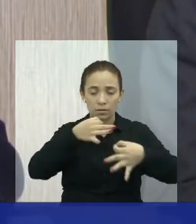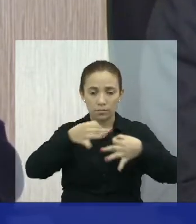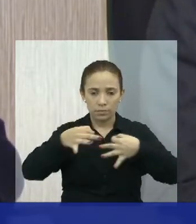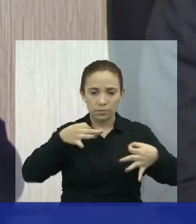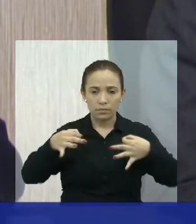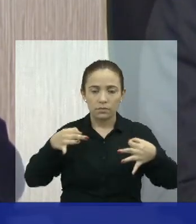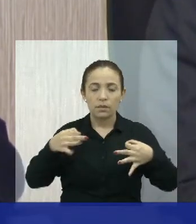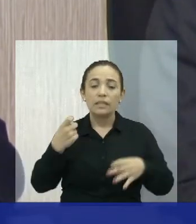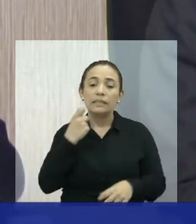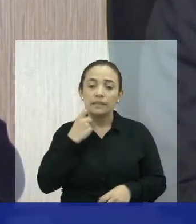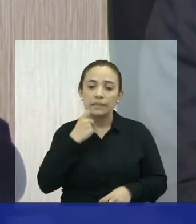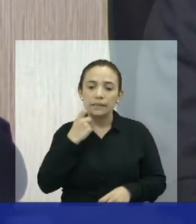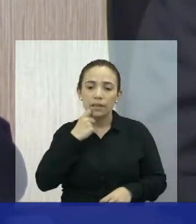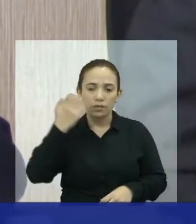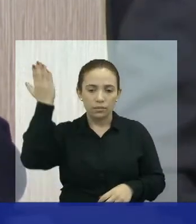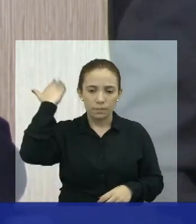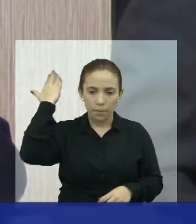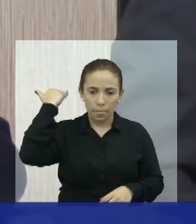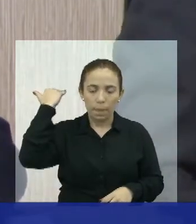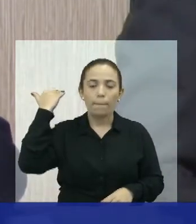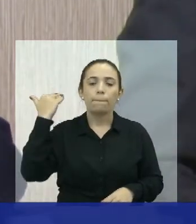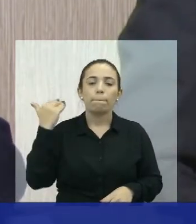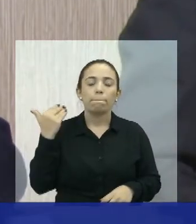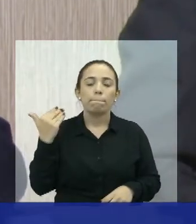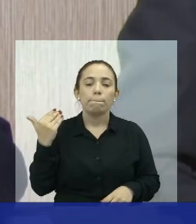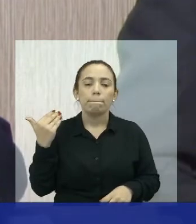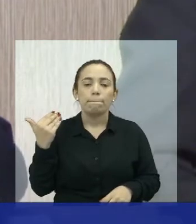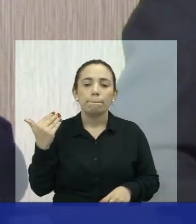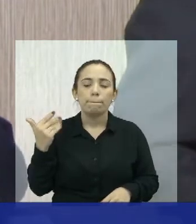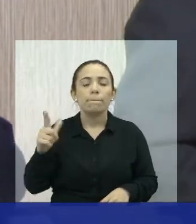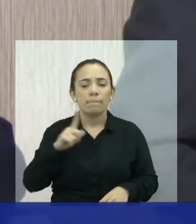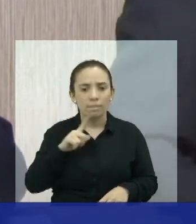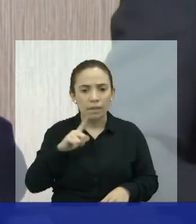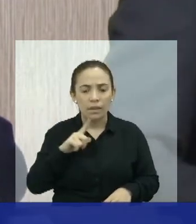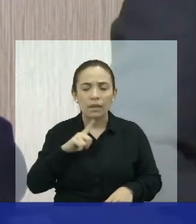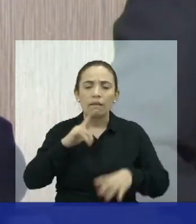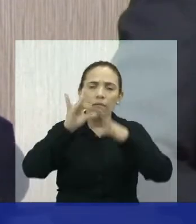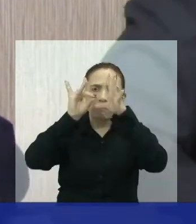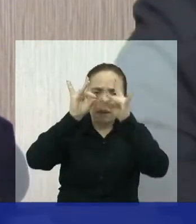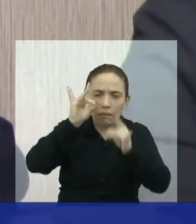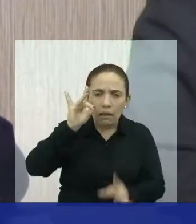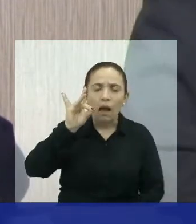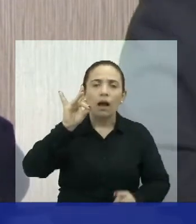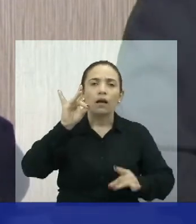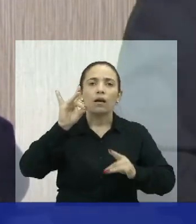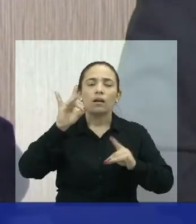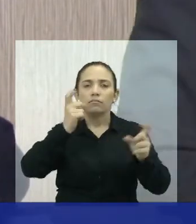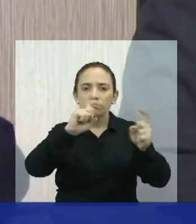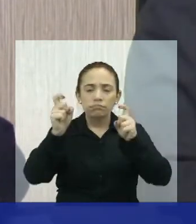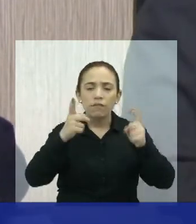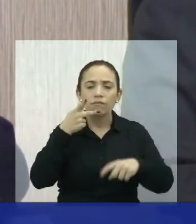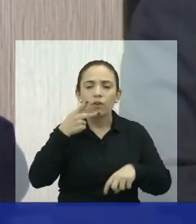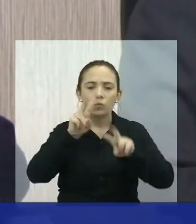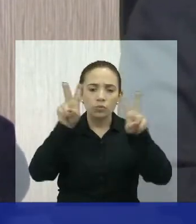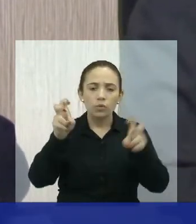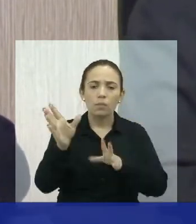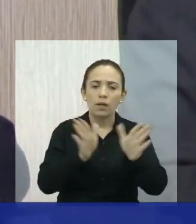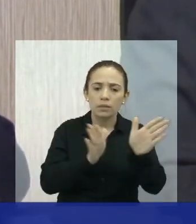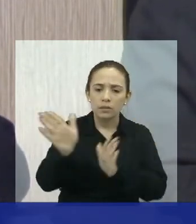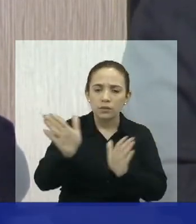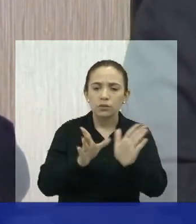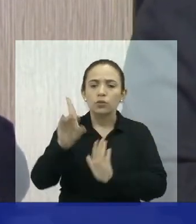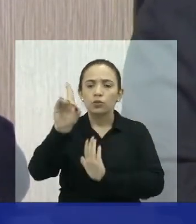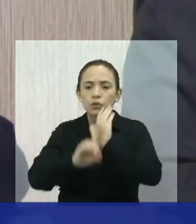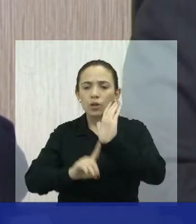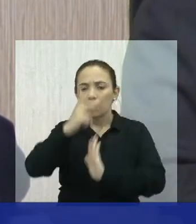da sexta-feira passada, nós tratamos com muita profundidade essa questão da acessibilidade, dos direitos